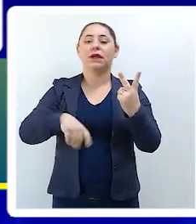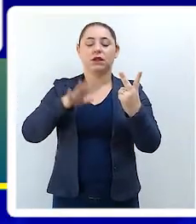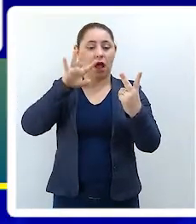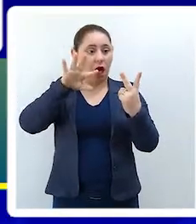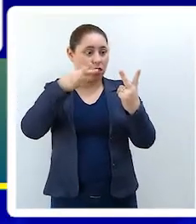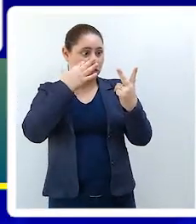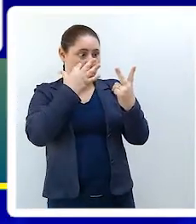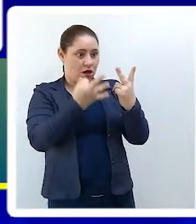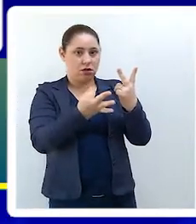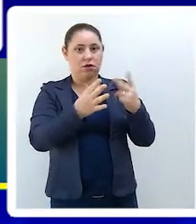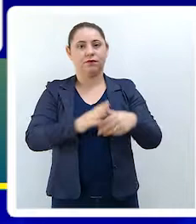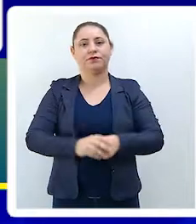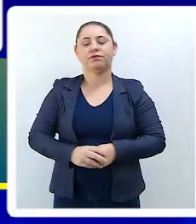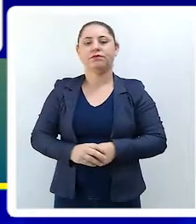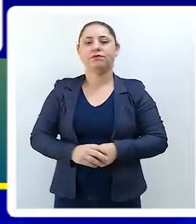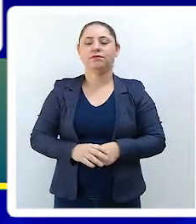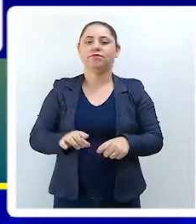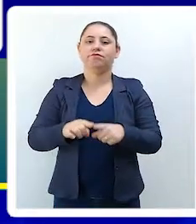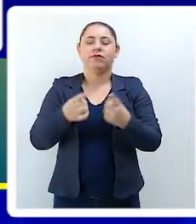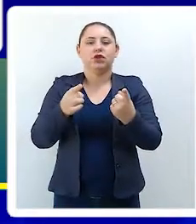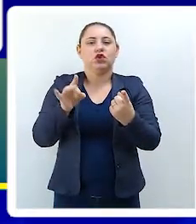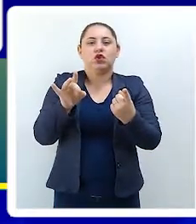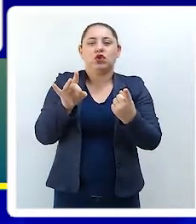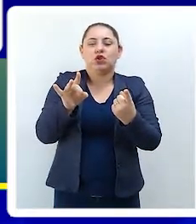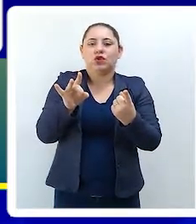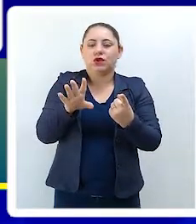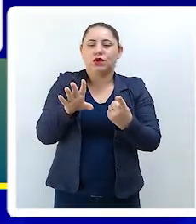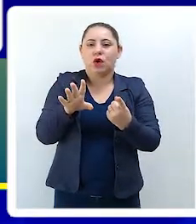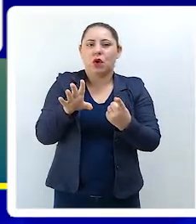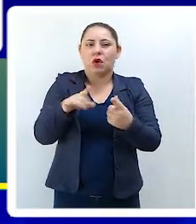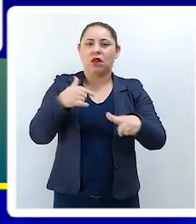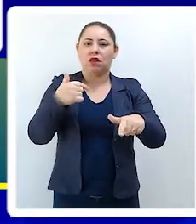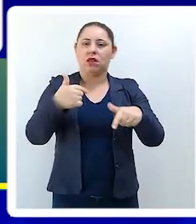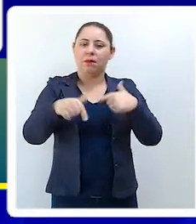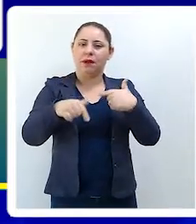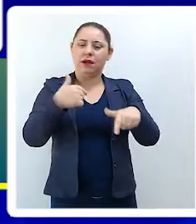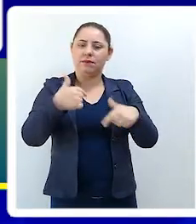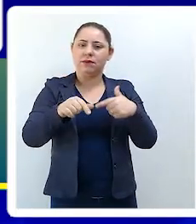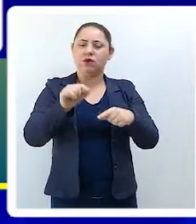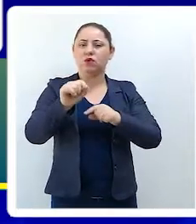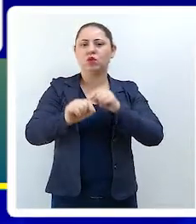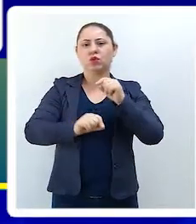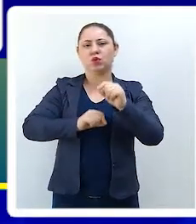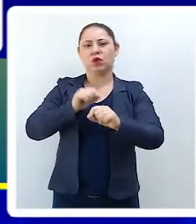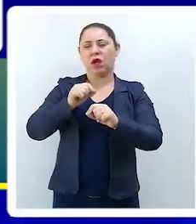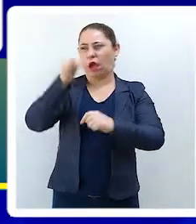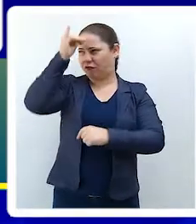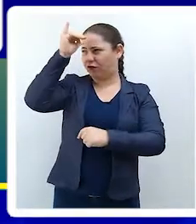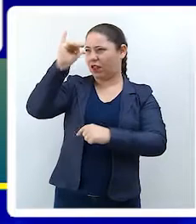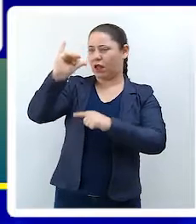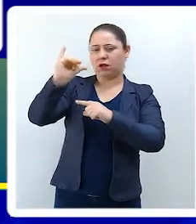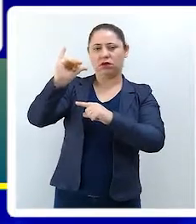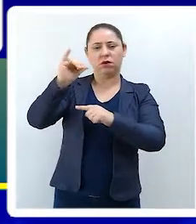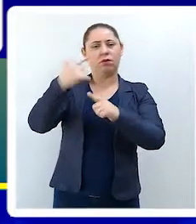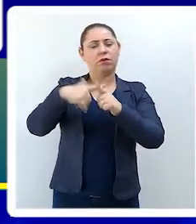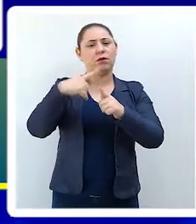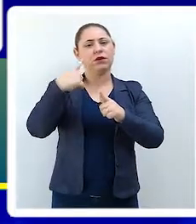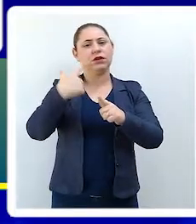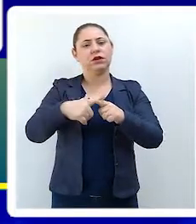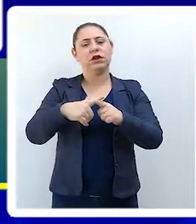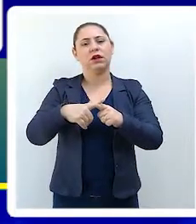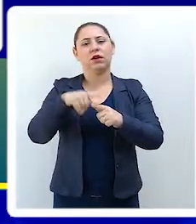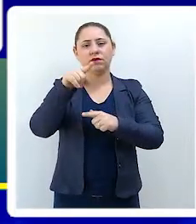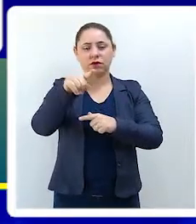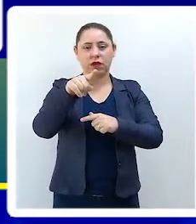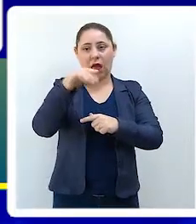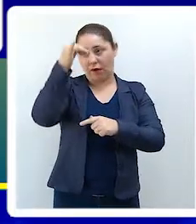merecem atenção. No entanto, não basta que nós trabalhemos com a prevenção,